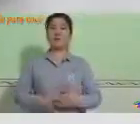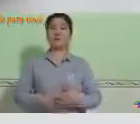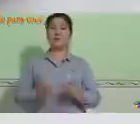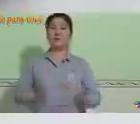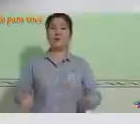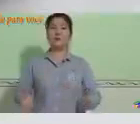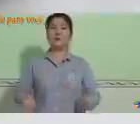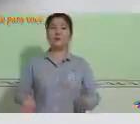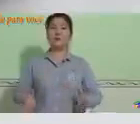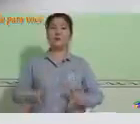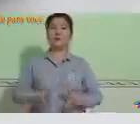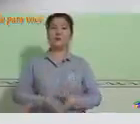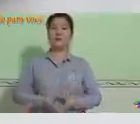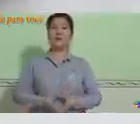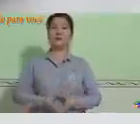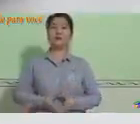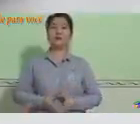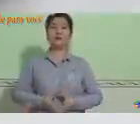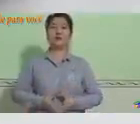REDEXARREPOSARMTEMPRATURAMBINTEDURANTE 12 horas.